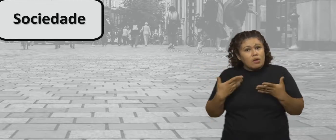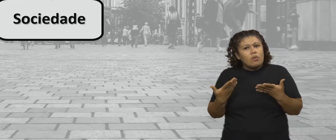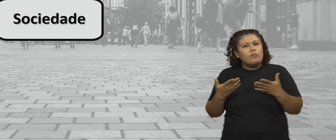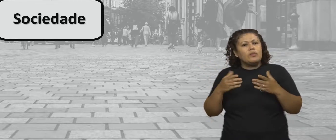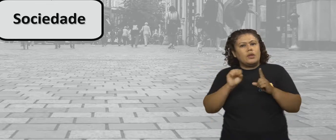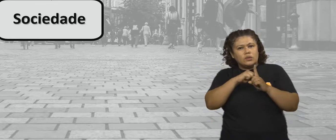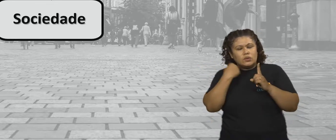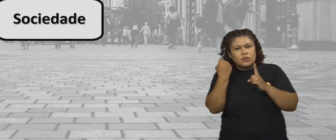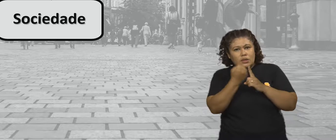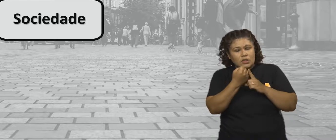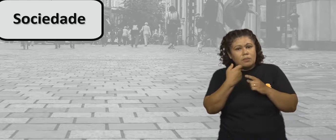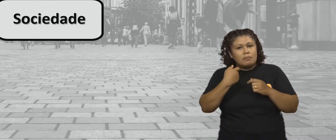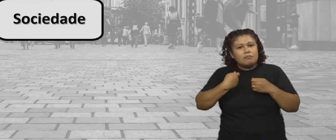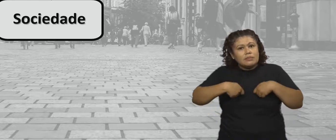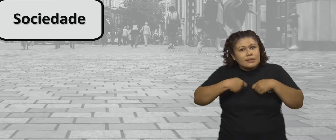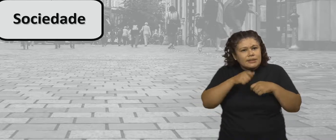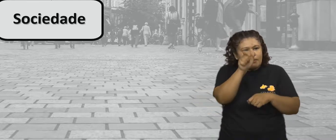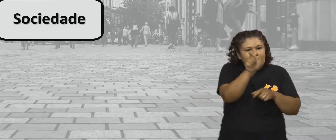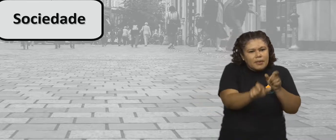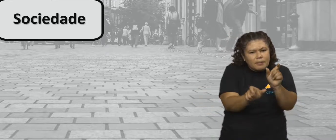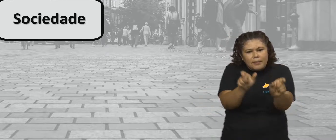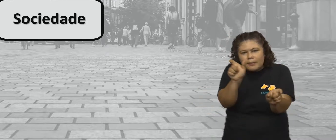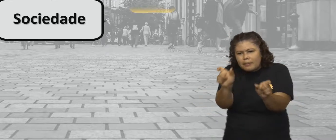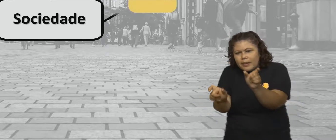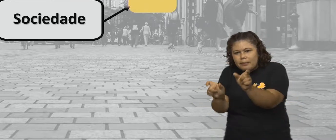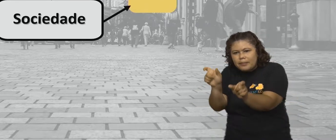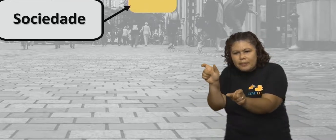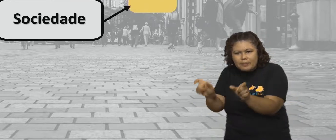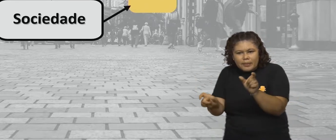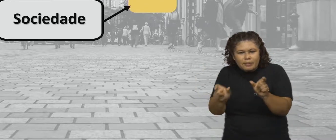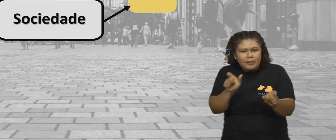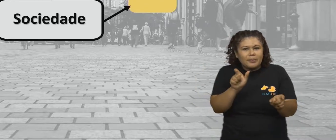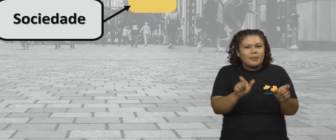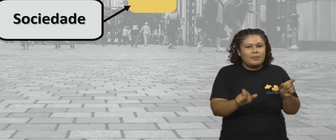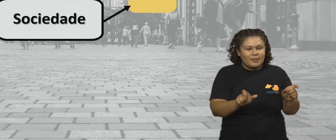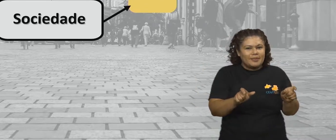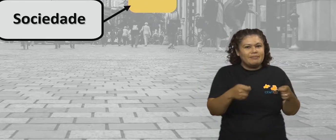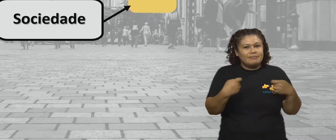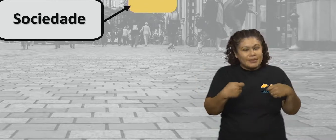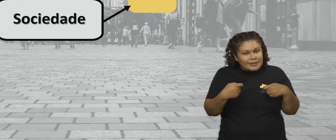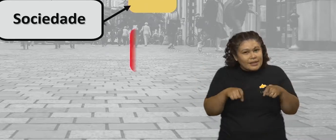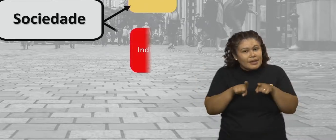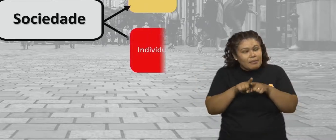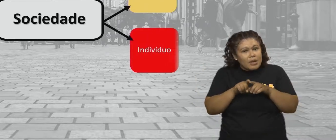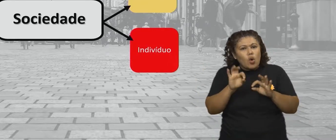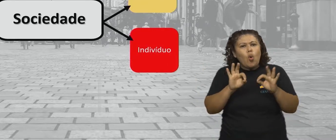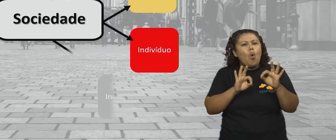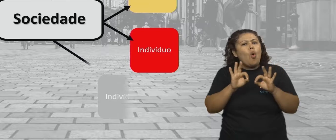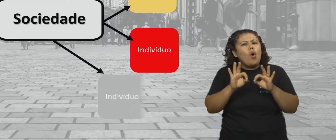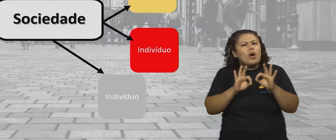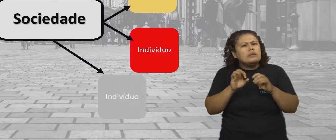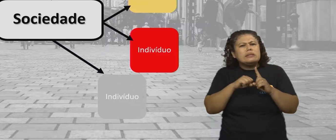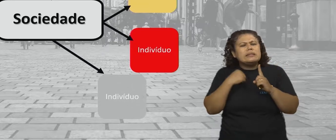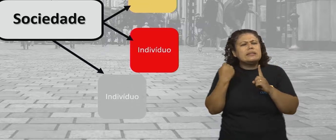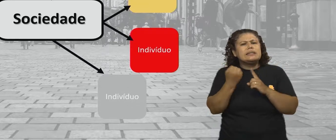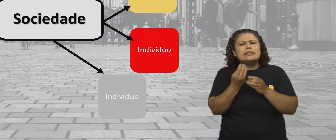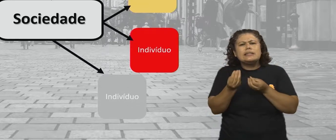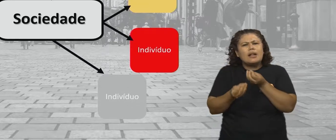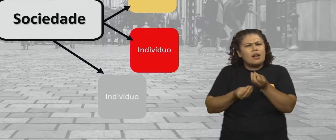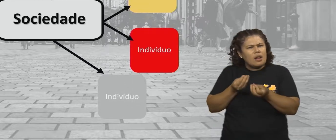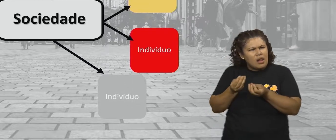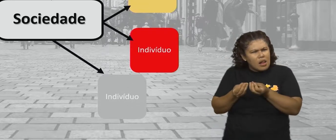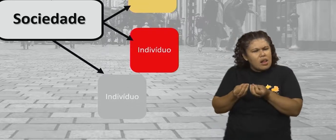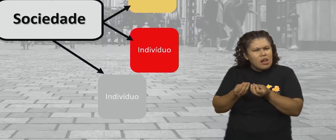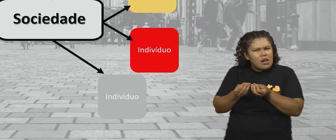distintas, os indivíduos. Para que exista, uma sociedade precisa de organização social. A